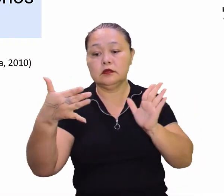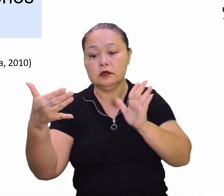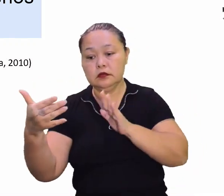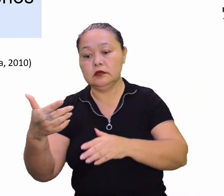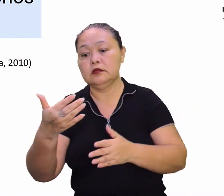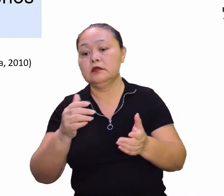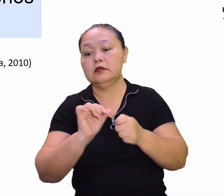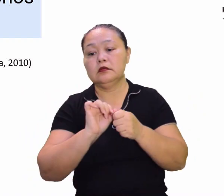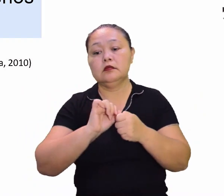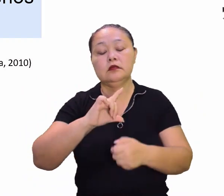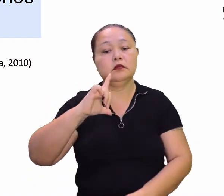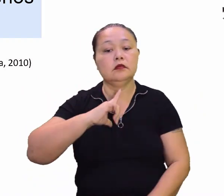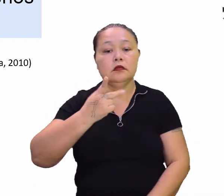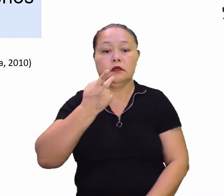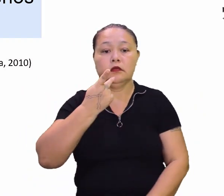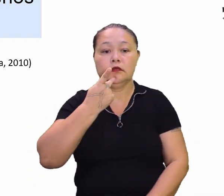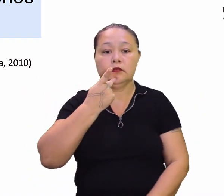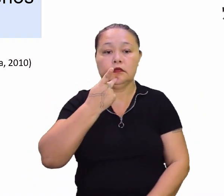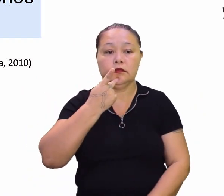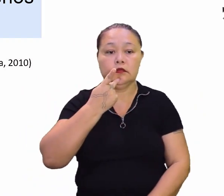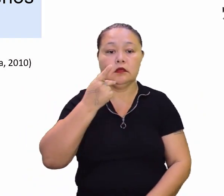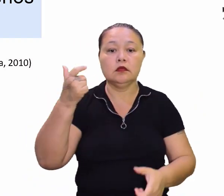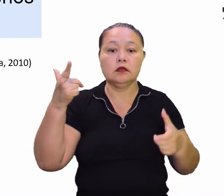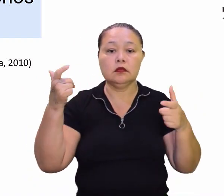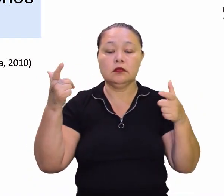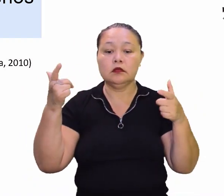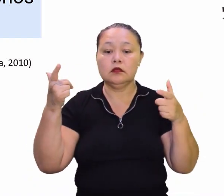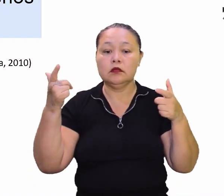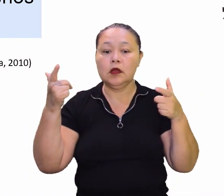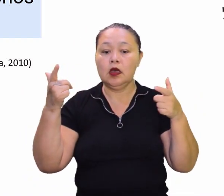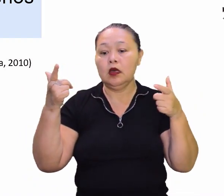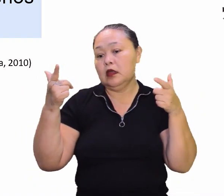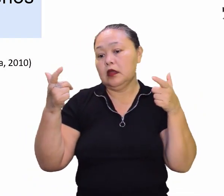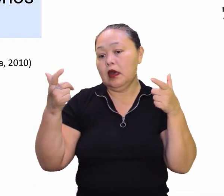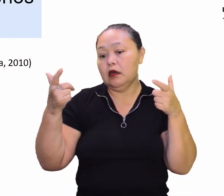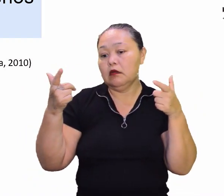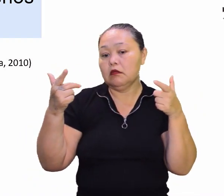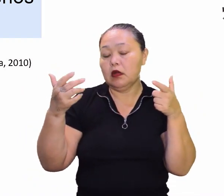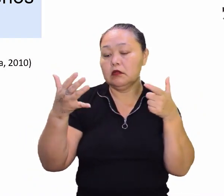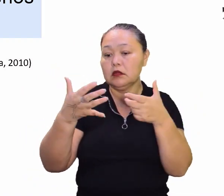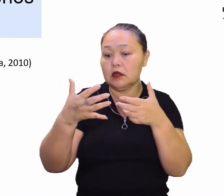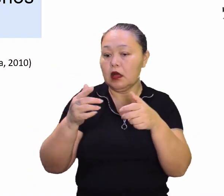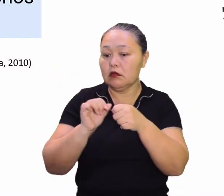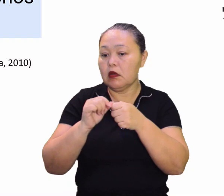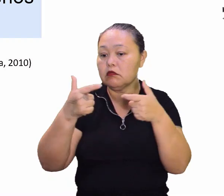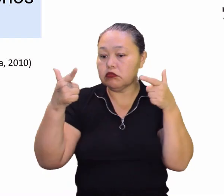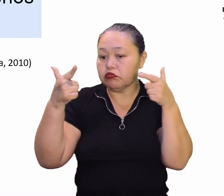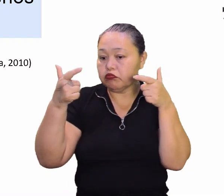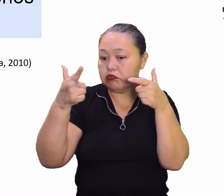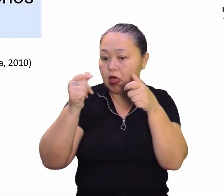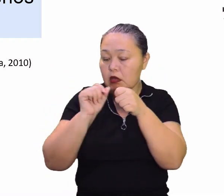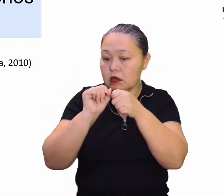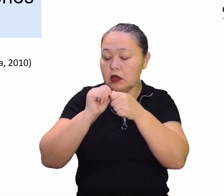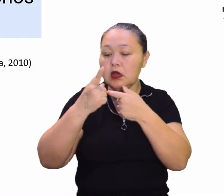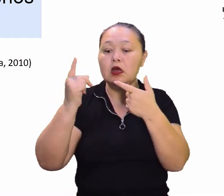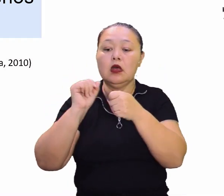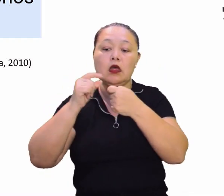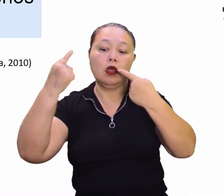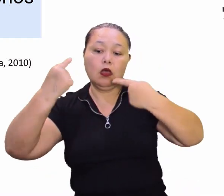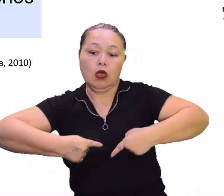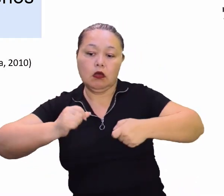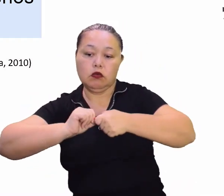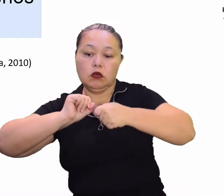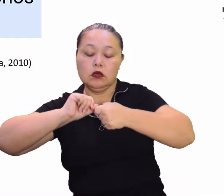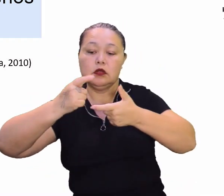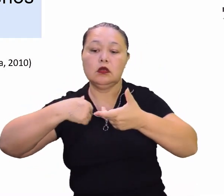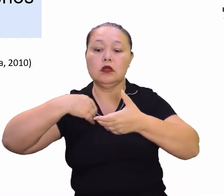geração. E também falamos que eles têm uma menor expressividade na agressividade econômica. Muito bem. Nesse contexto internacional.